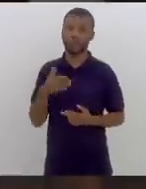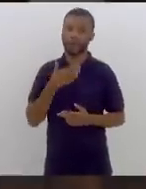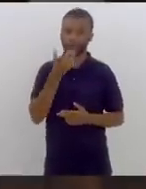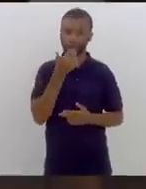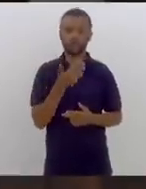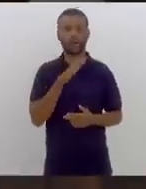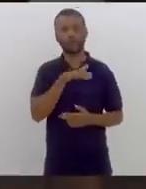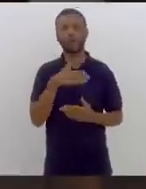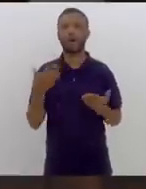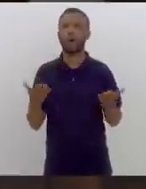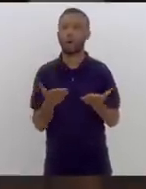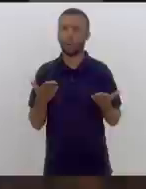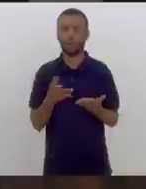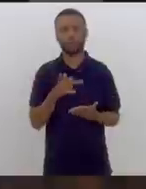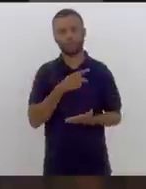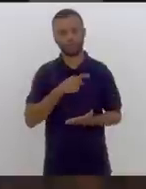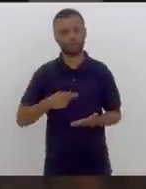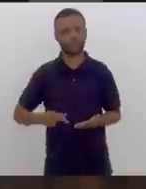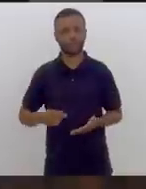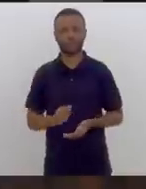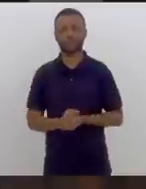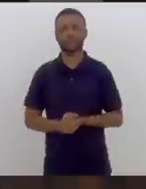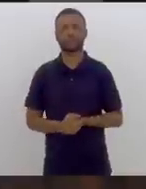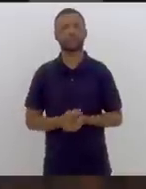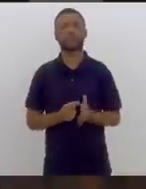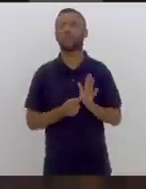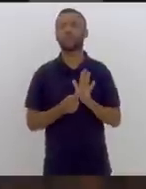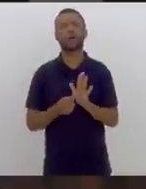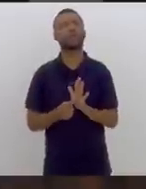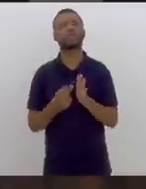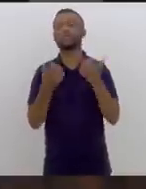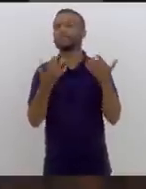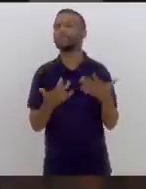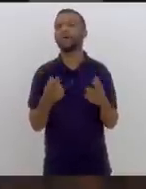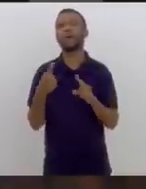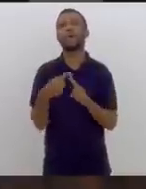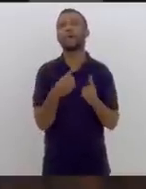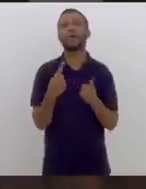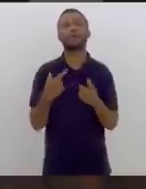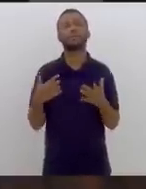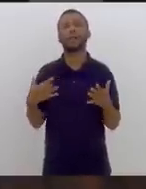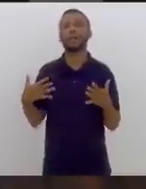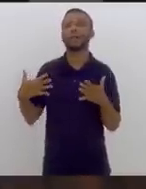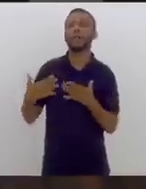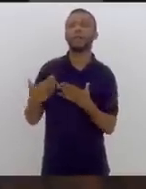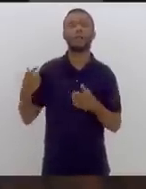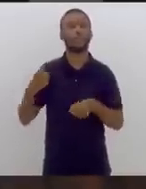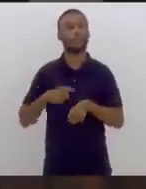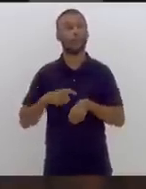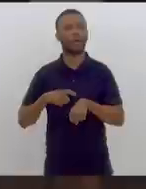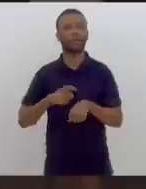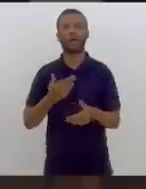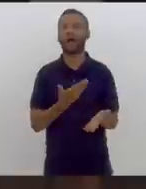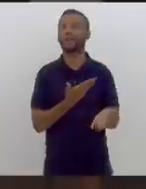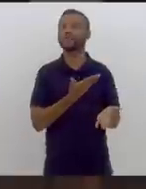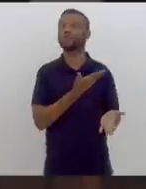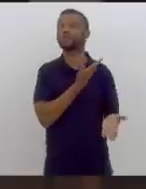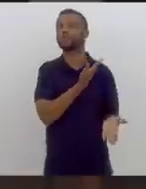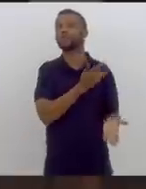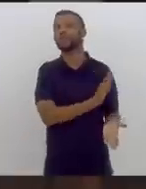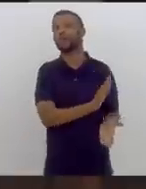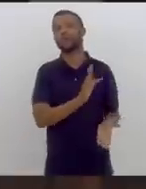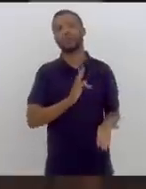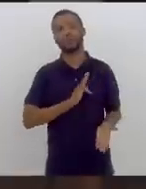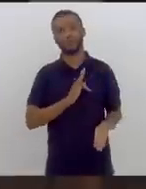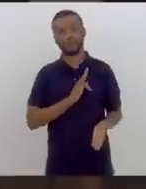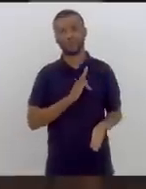o seu convocando aqui hoje como o presidente sou trouxesse pra gente o porquê se arrasta tanto tempo a exclusão desses policiais que